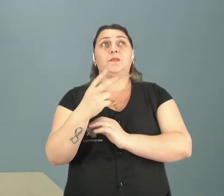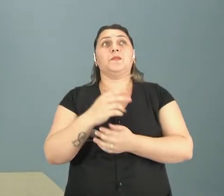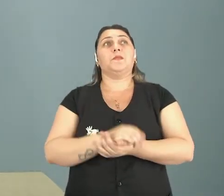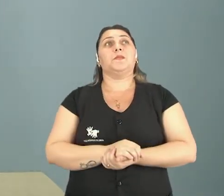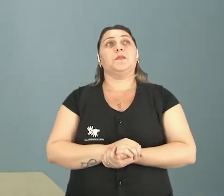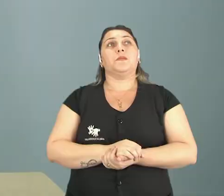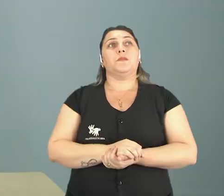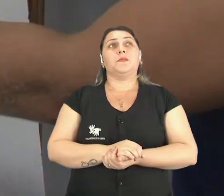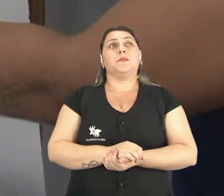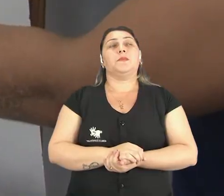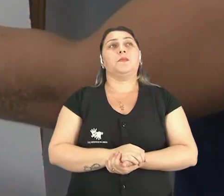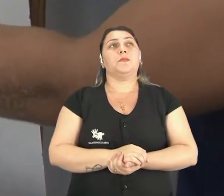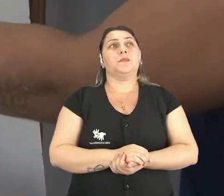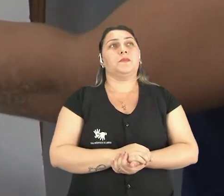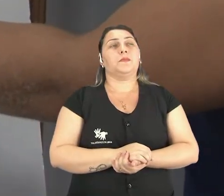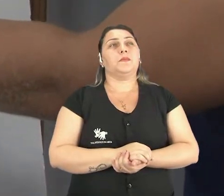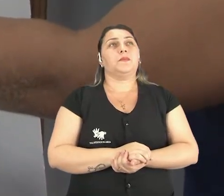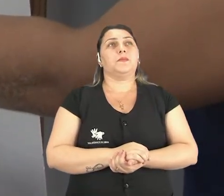pintar desse lado.